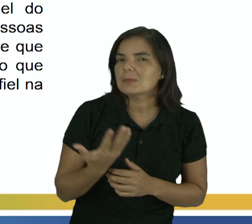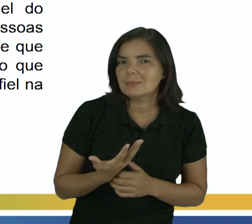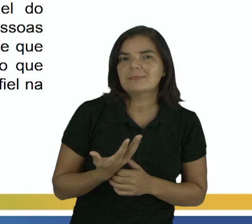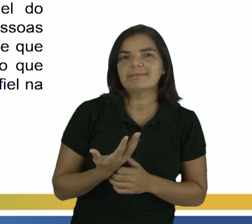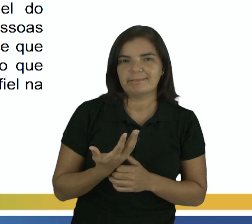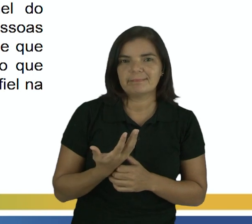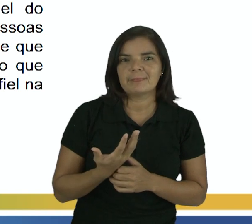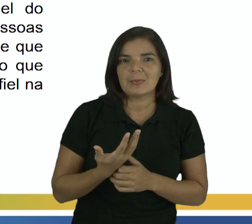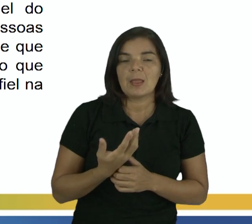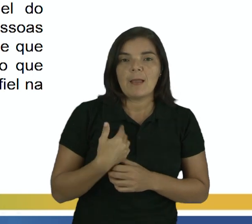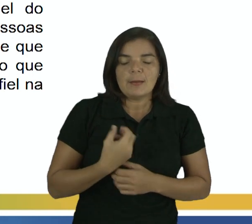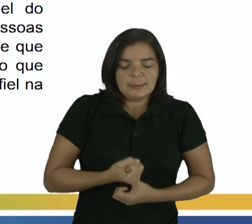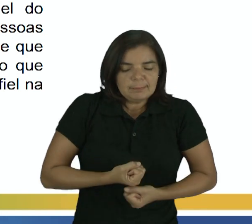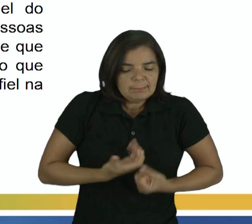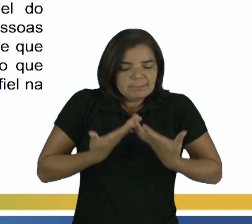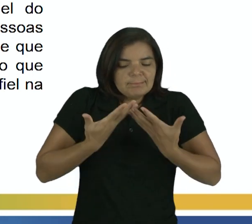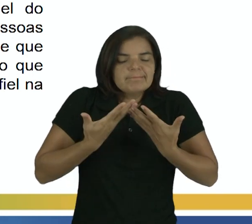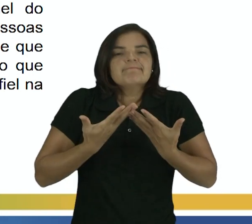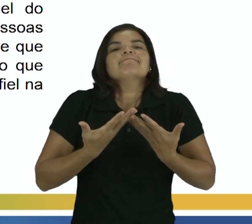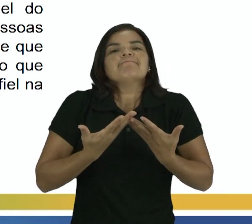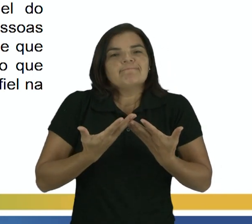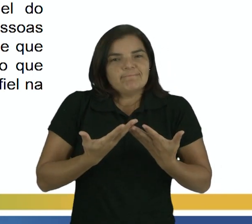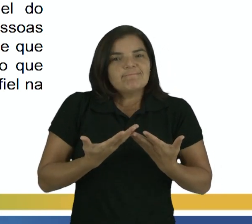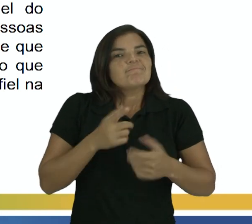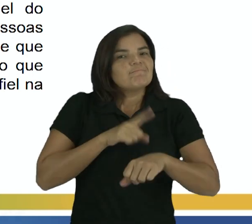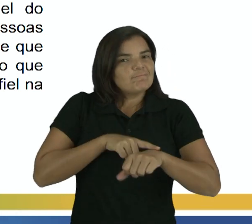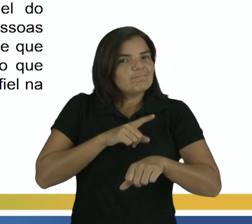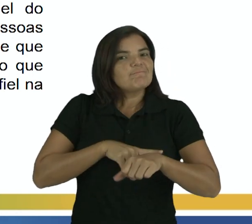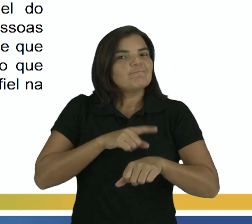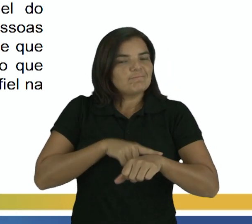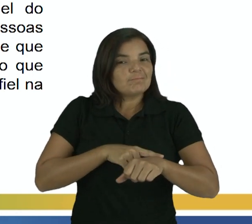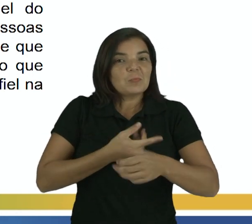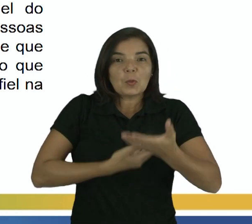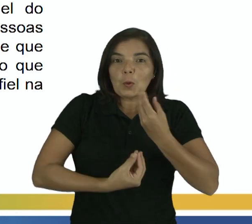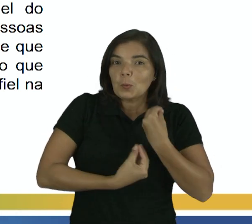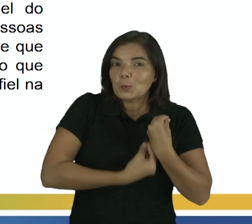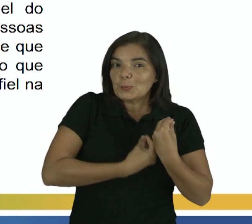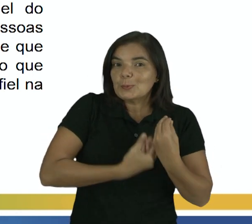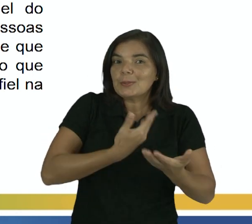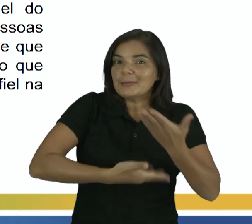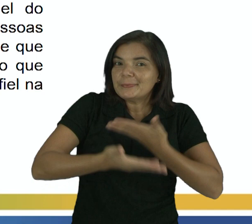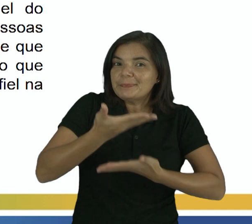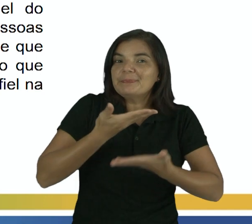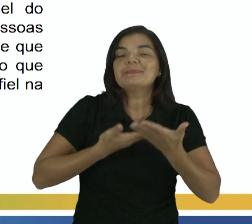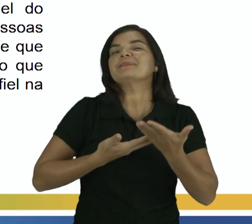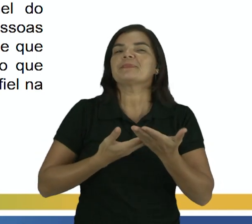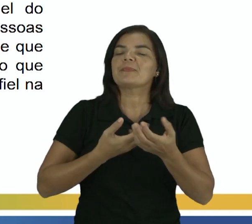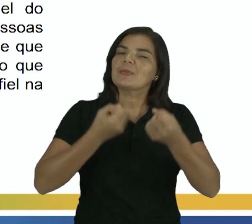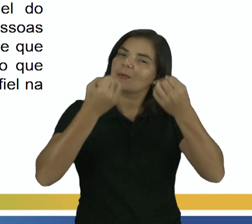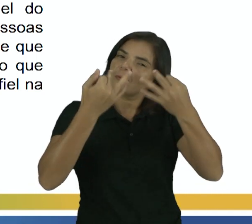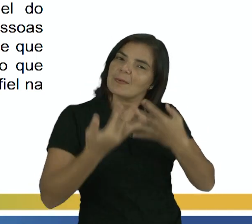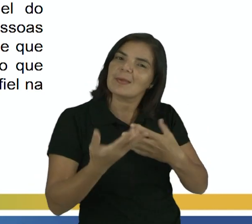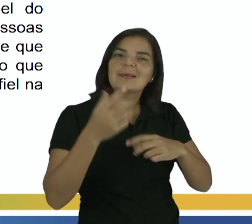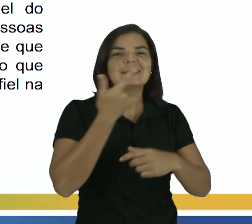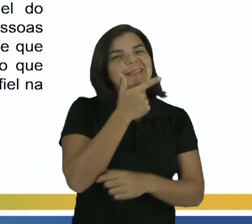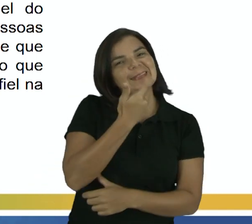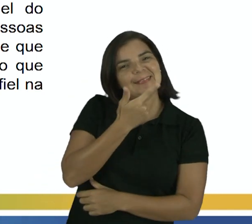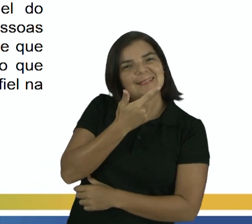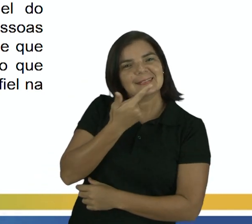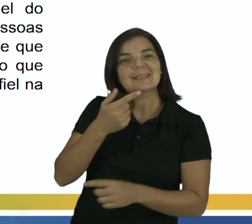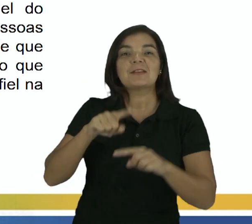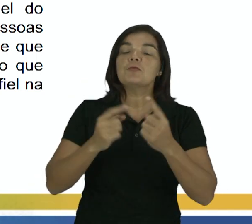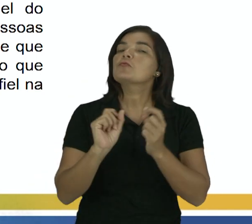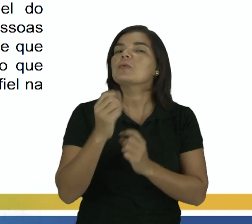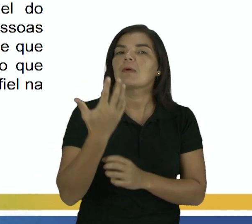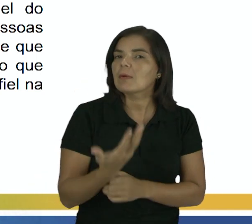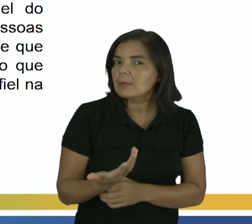dizer? Você vai se inspirar naquele momento em que vocês participavam juntos, o que vocês falavam, o que vocês riam, o